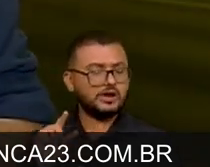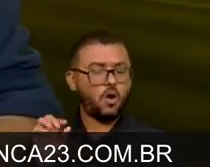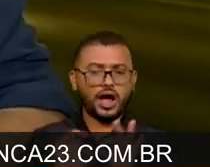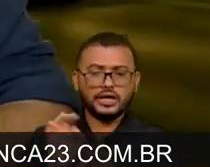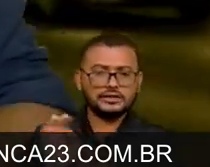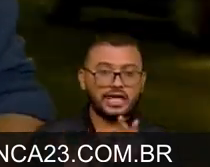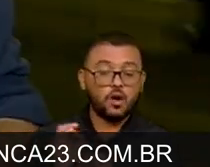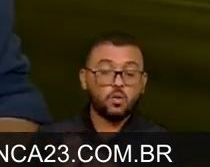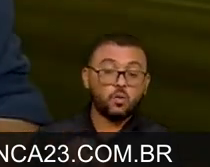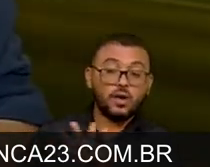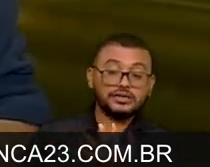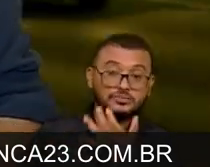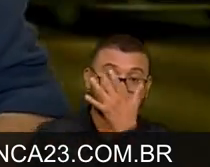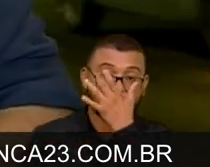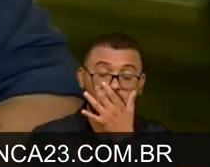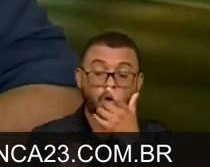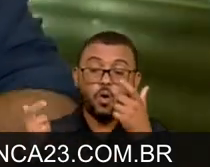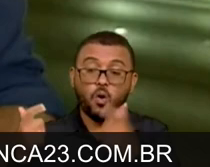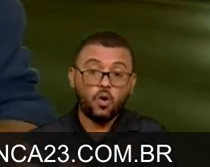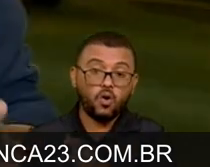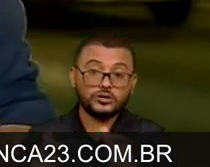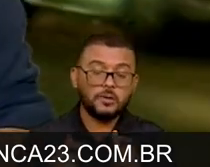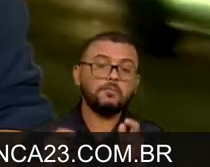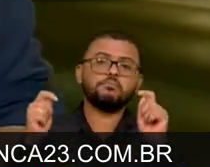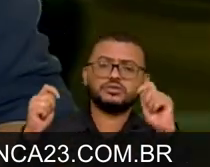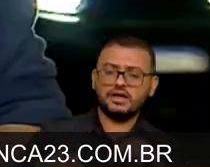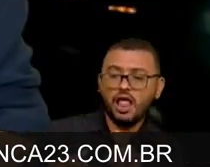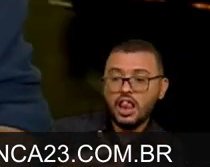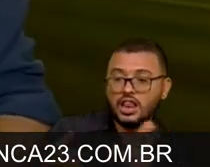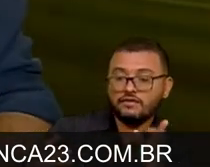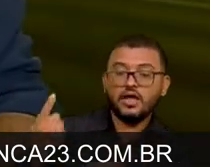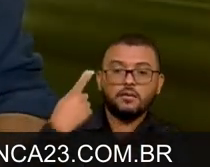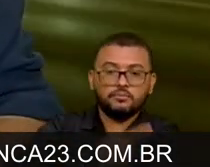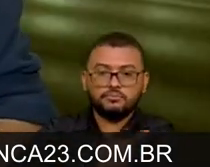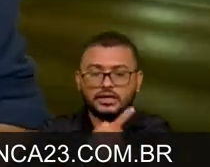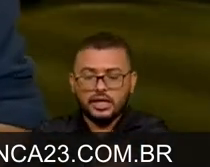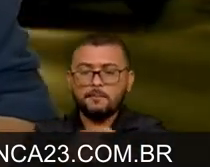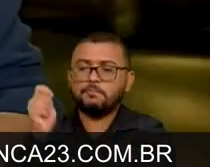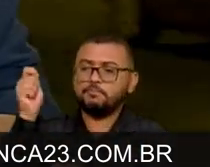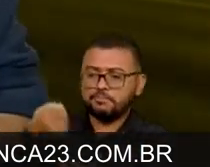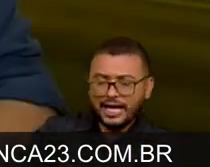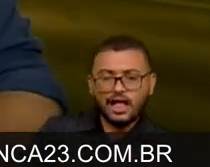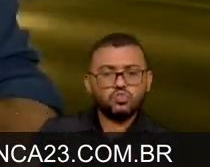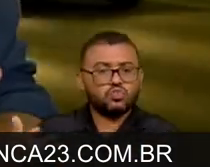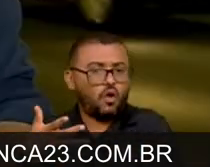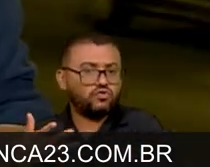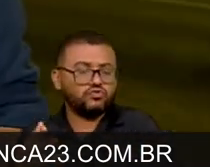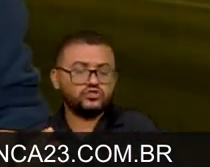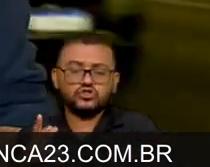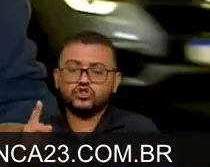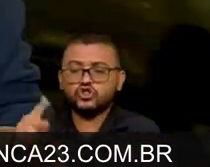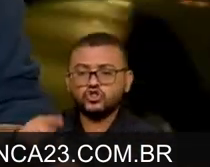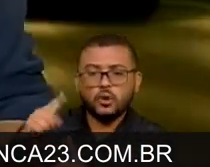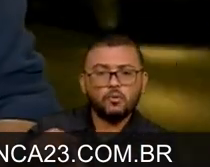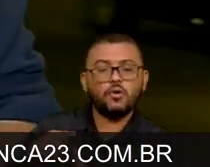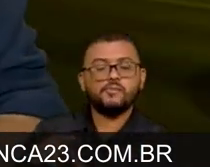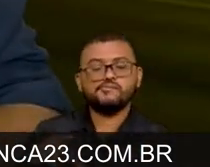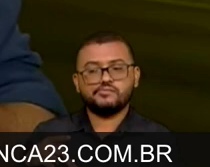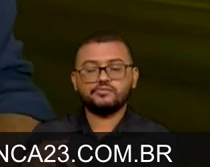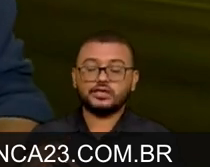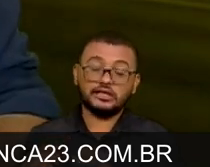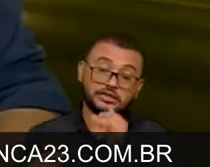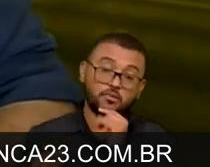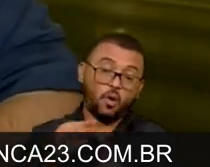em quantas cabines as concessionárias terão que disponibilizar essas novas formas de pagamento em cada ponto de pedágio.